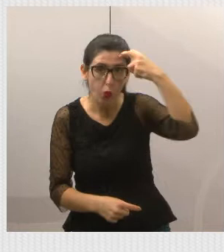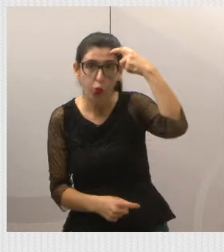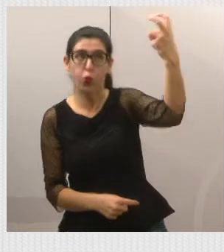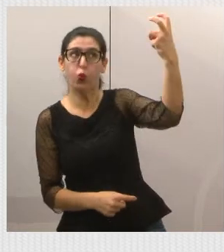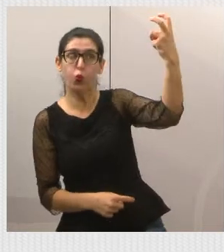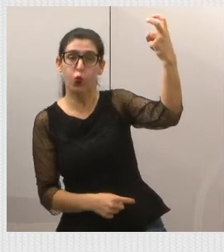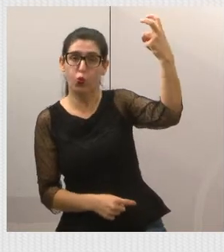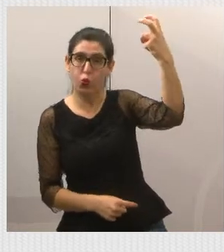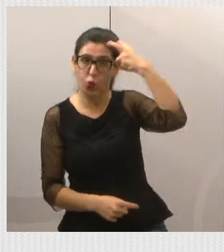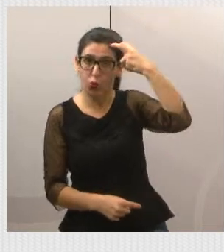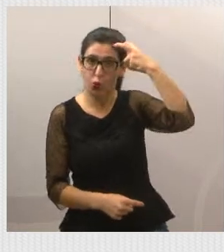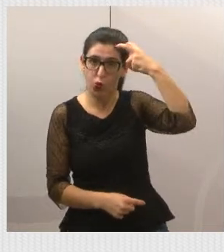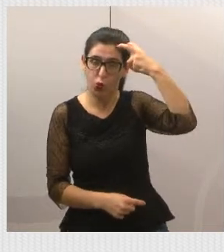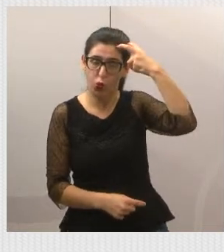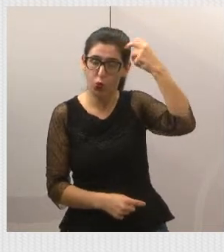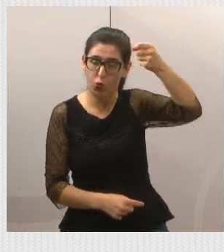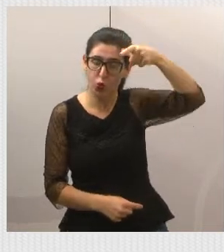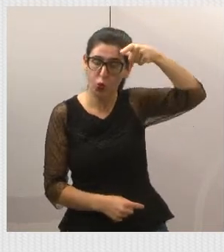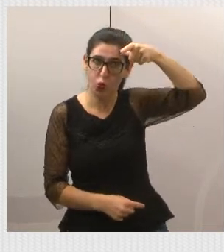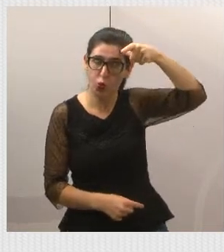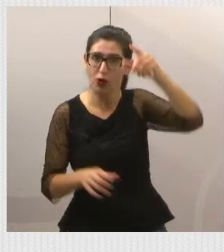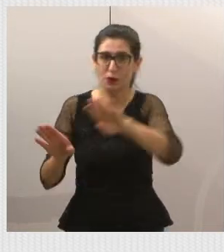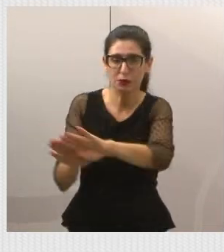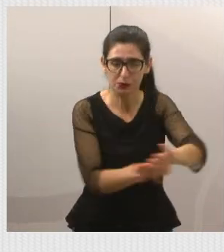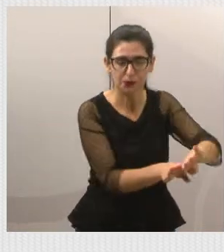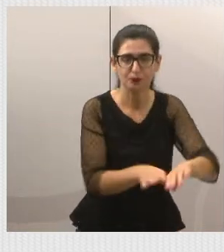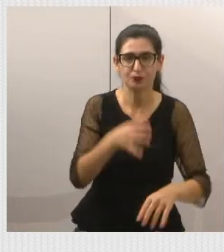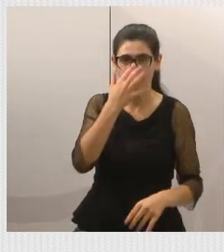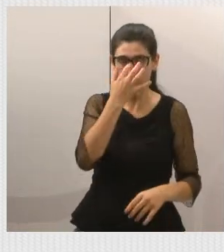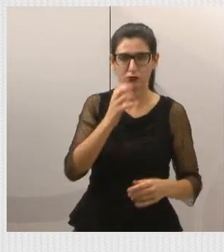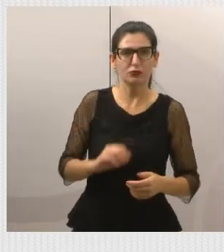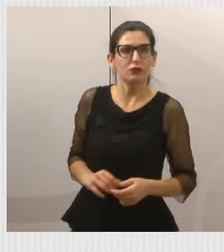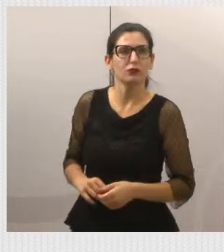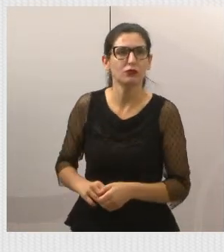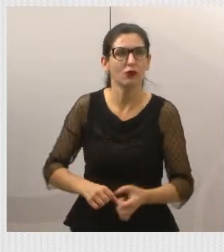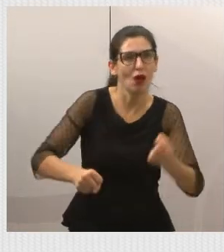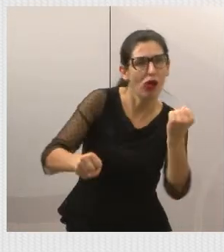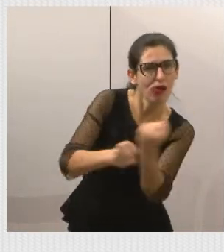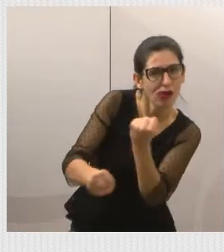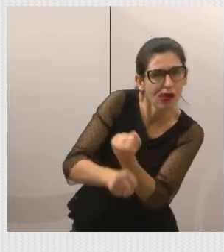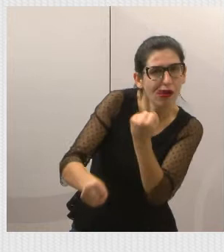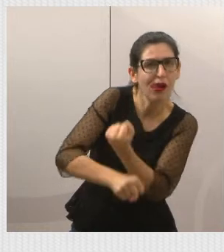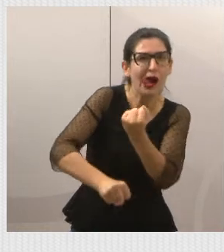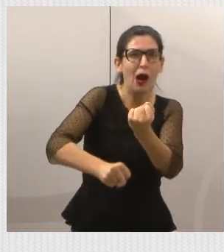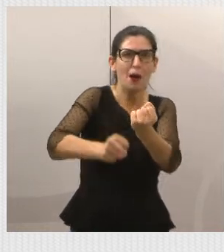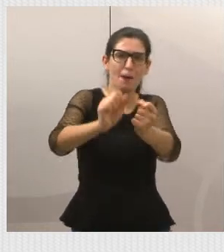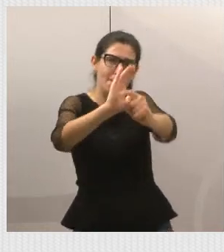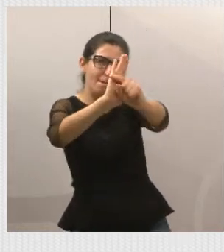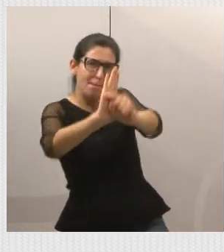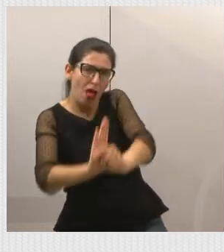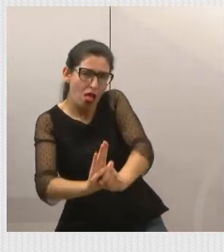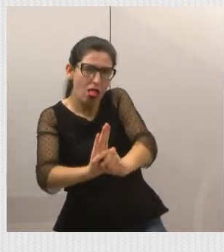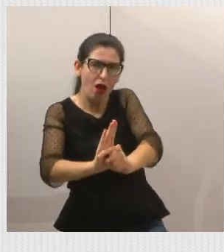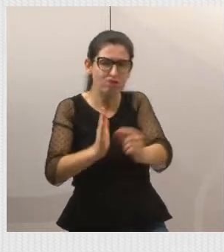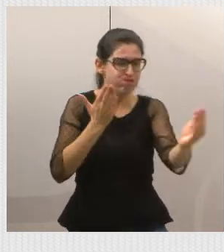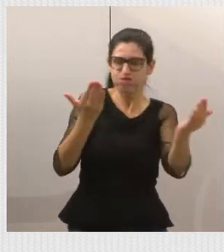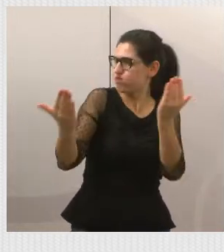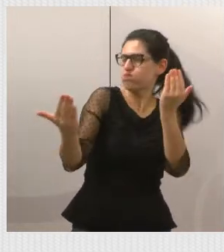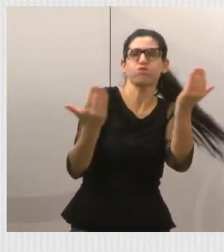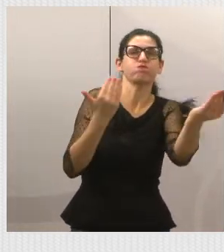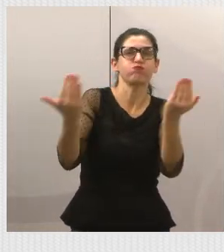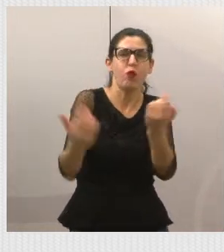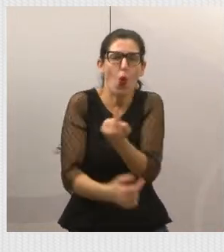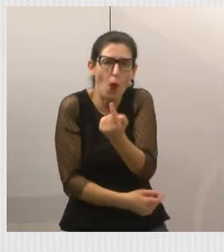Na infra, a gente também tem um pequeno percentual, a gente tem uma redução do orçamento, mas na casa